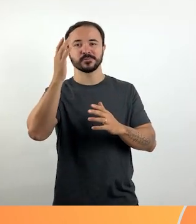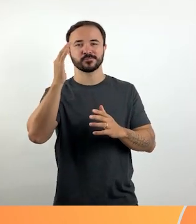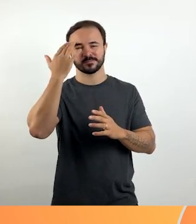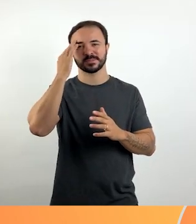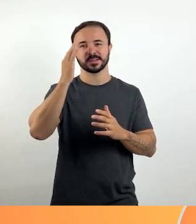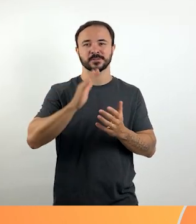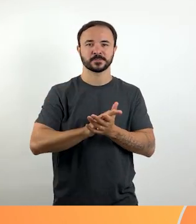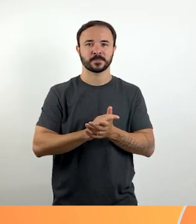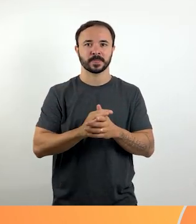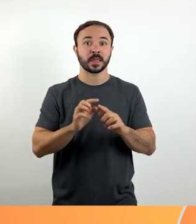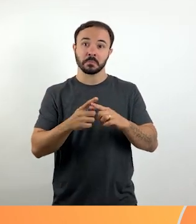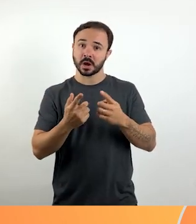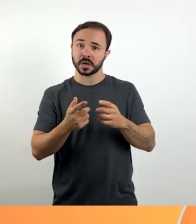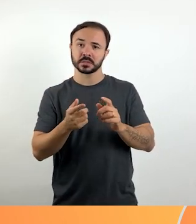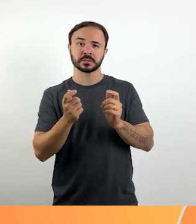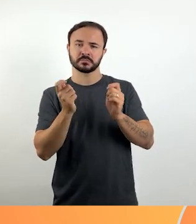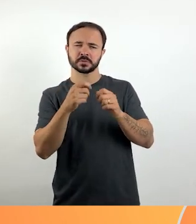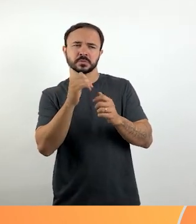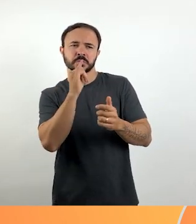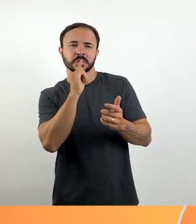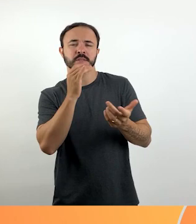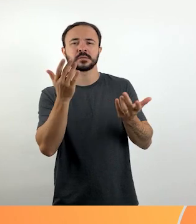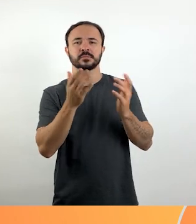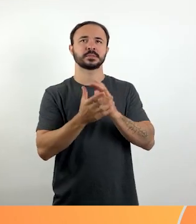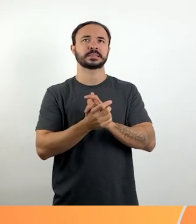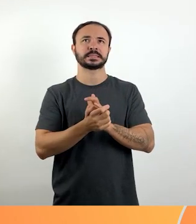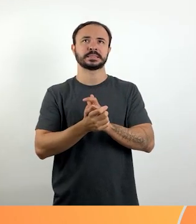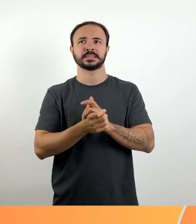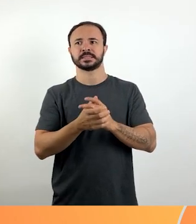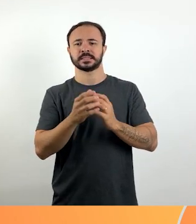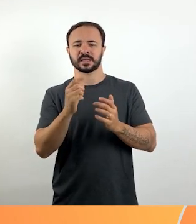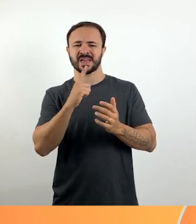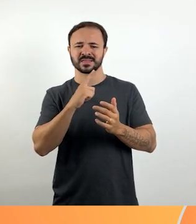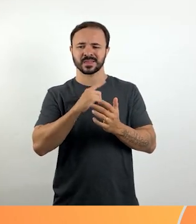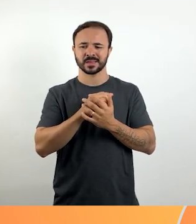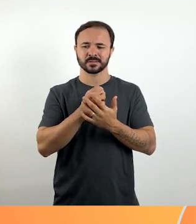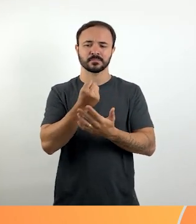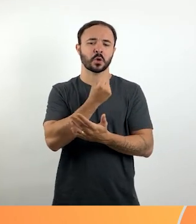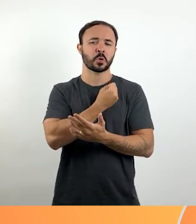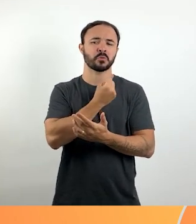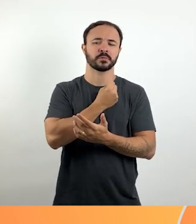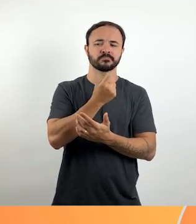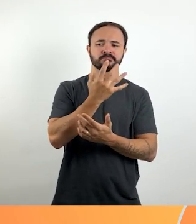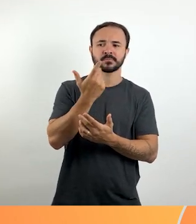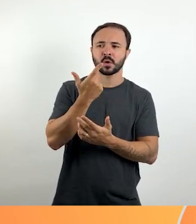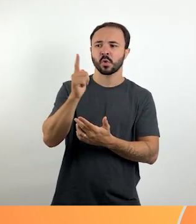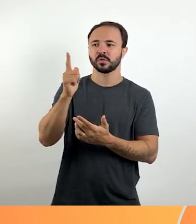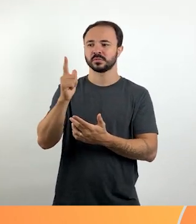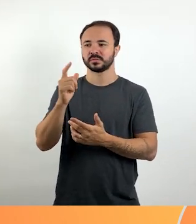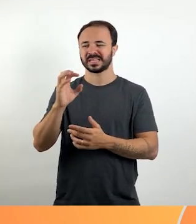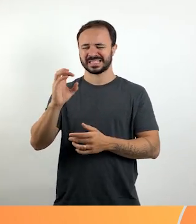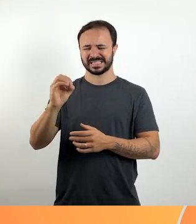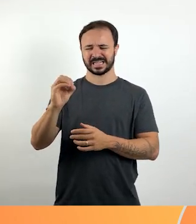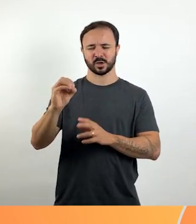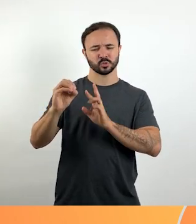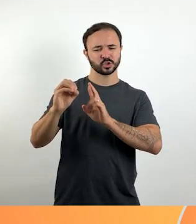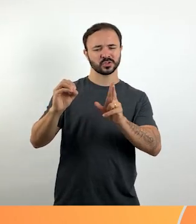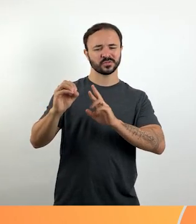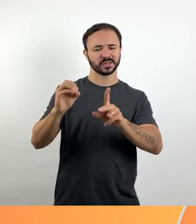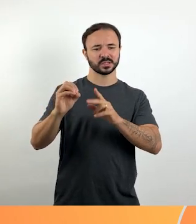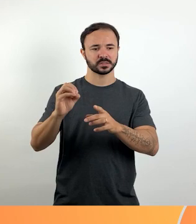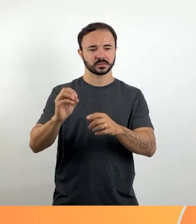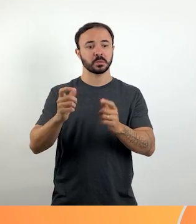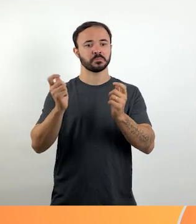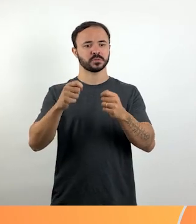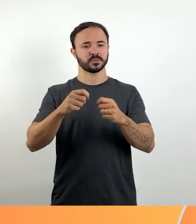poderia estar pensando também que em números, será que existiriam números que seriam diferentes de 0, que daria para ocorrer